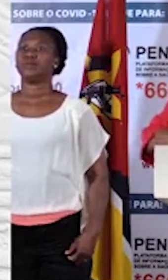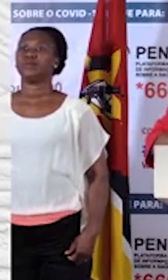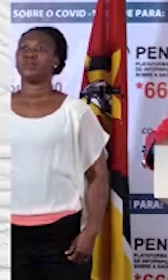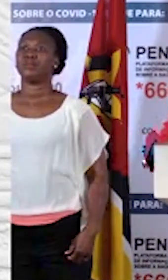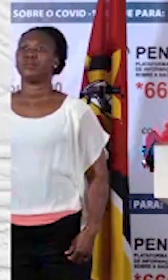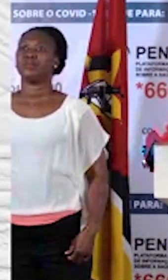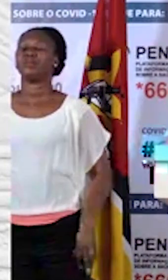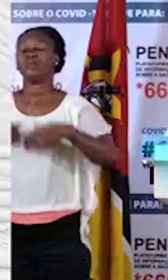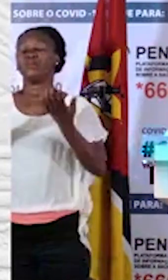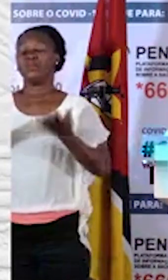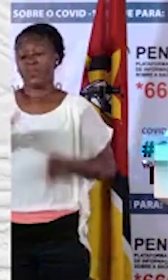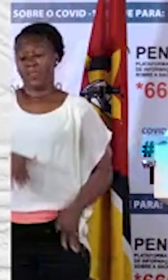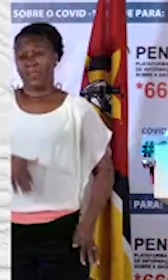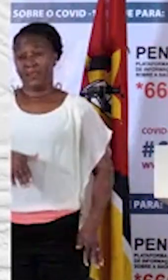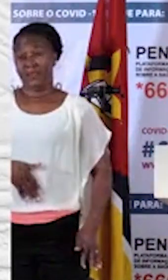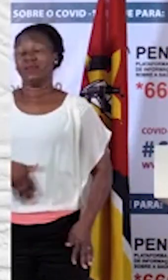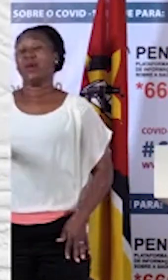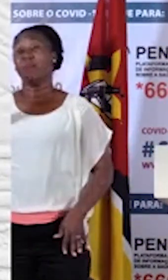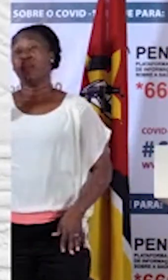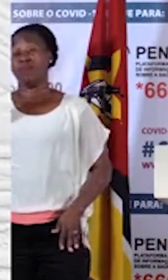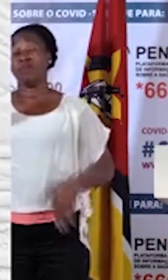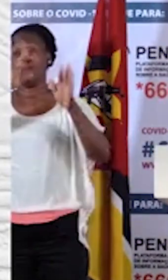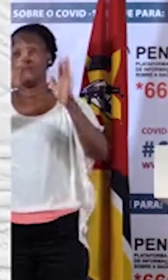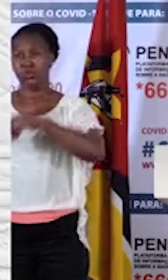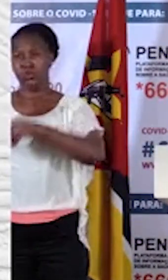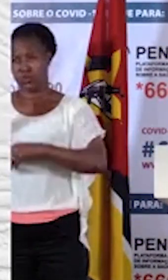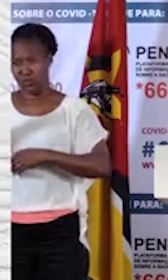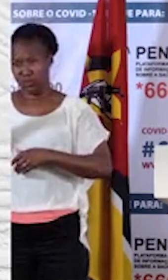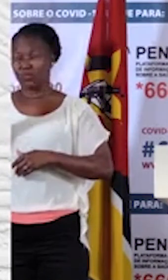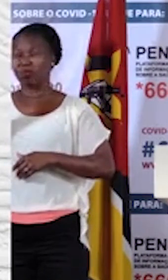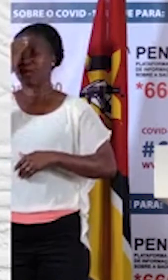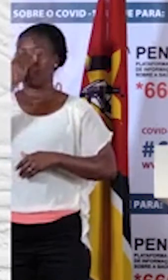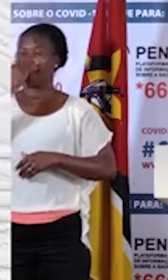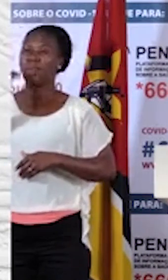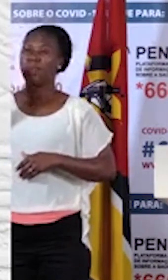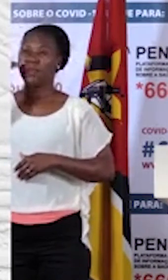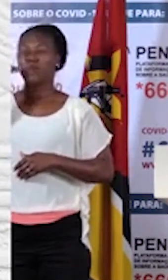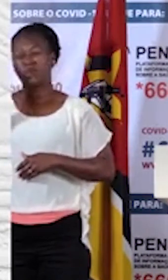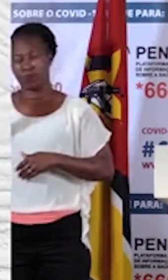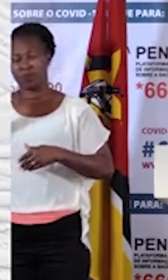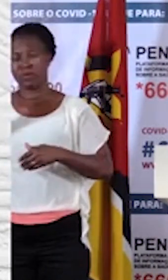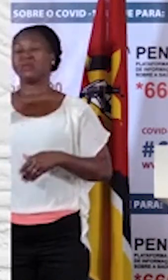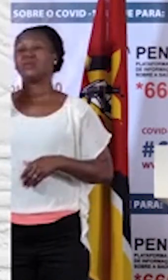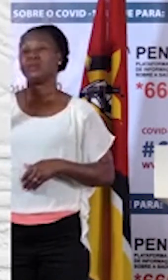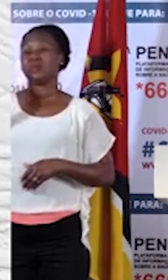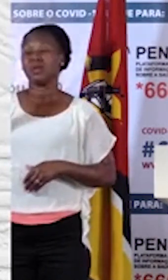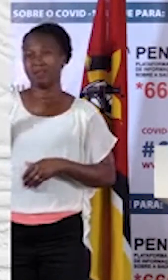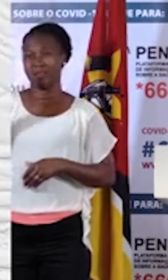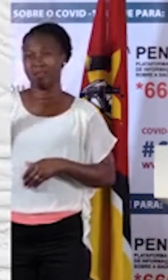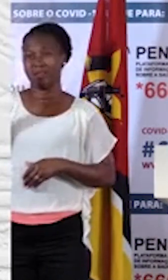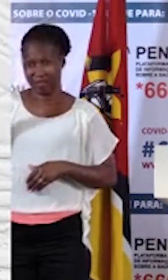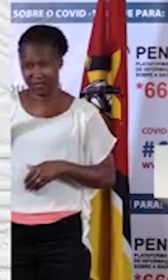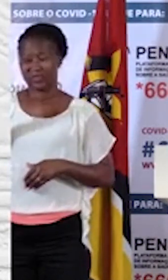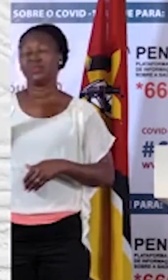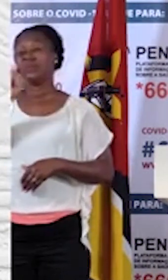A província de Tete, com 2 casos. Manica, com 1 caso. Sofala, com 10 casos. Inhambane,